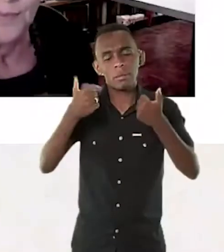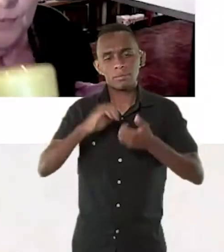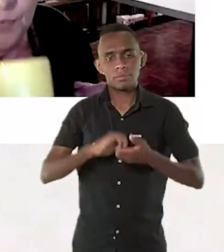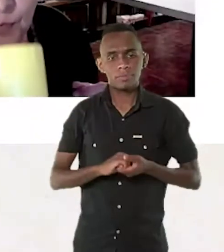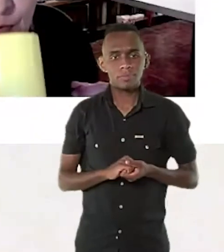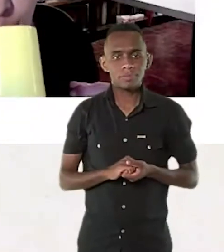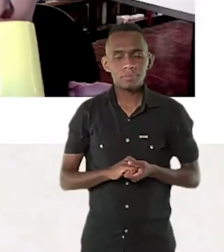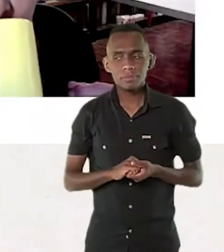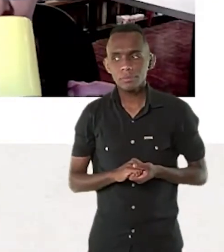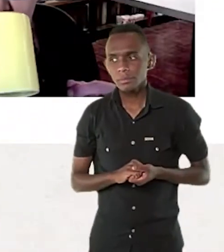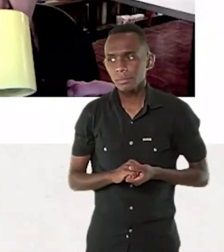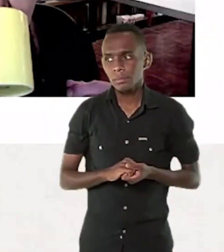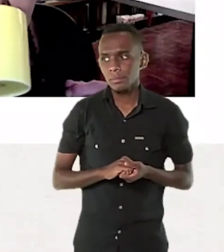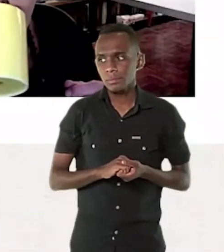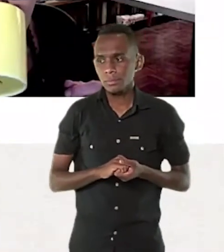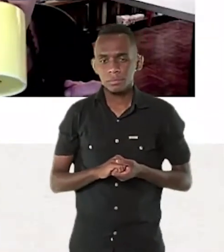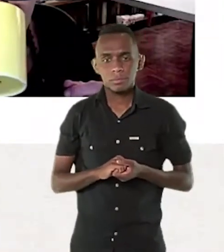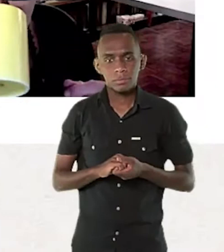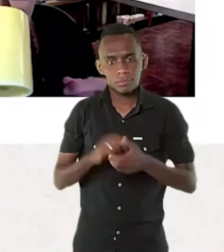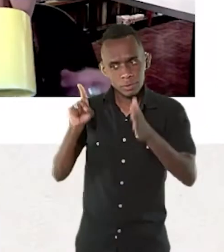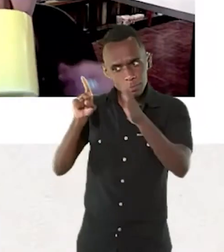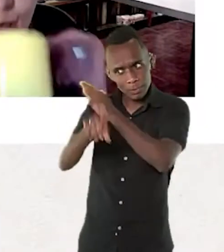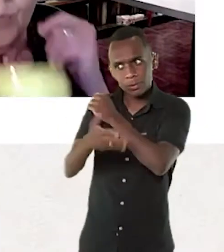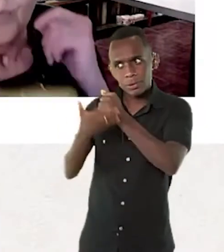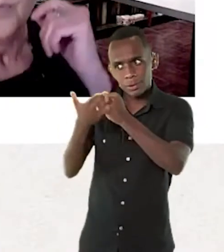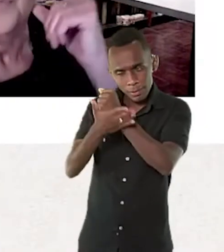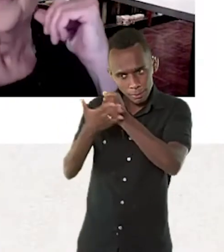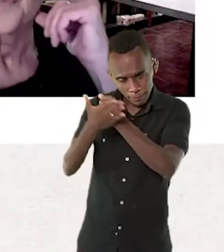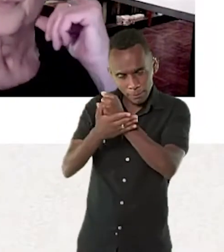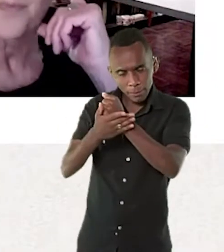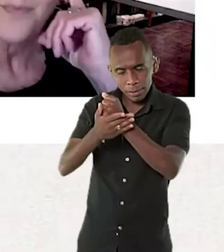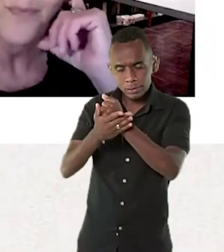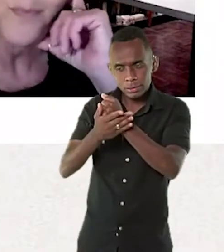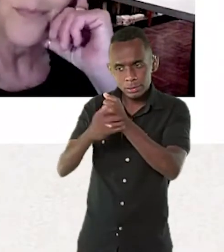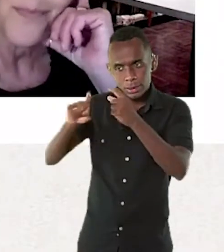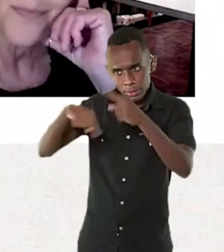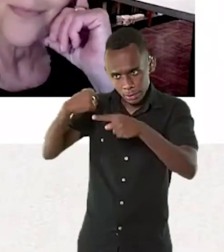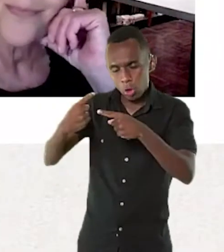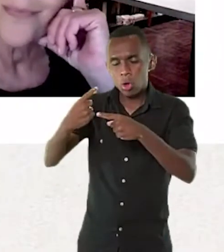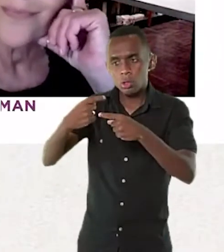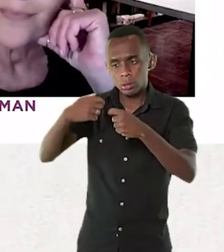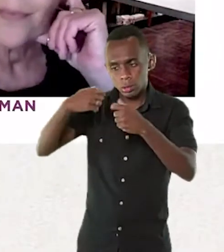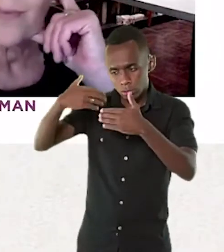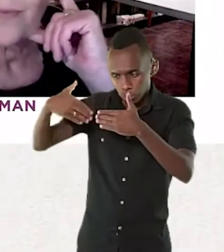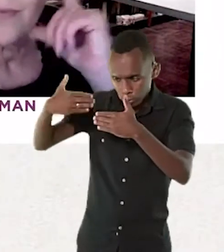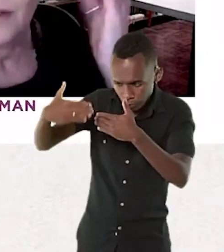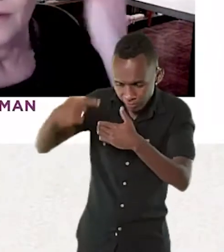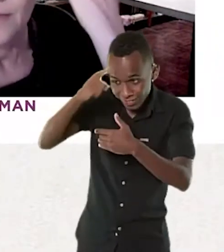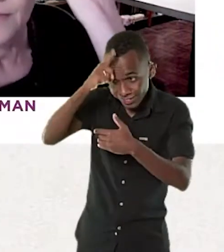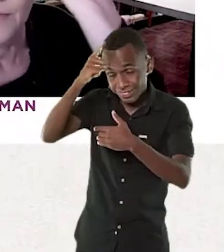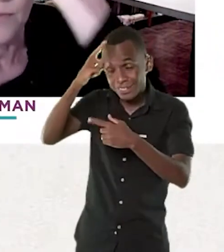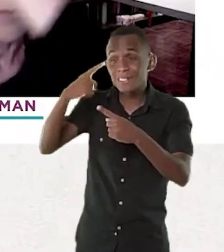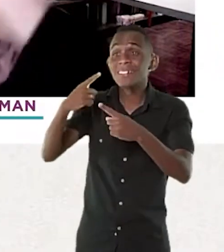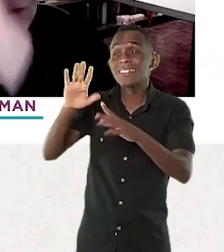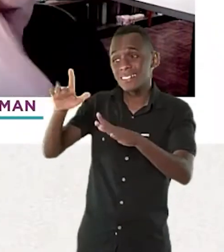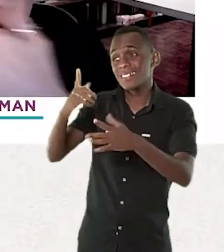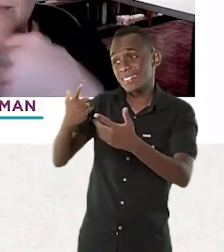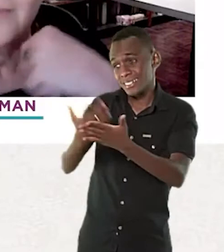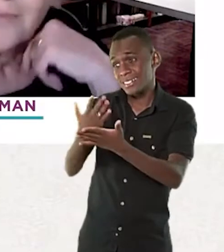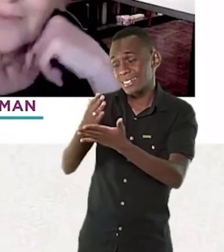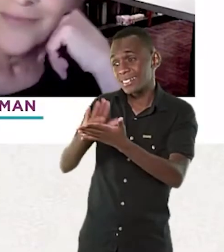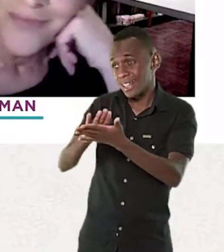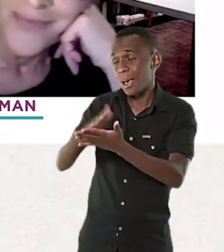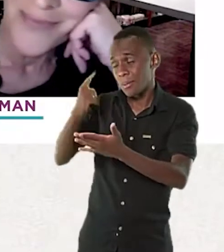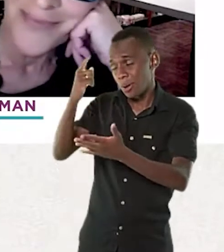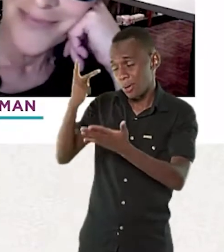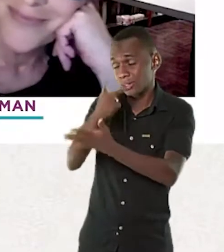Bem, pergunta básica, mais para a gente desenvolver a ideia, porque sabe o que é, Gisele?